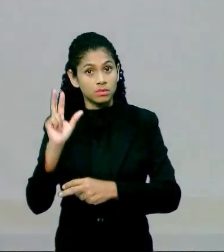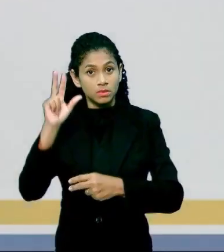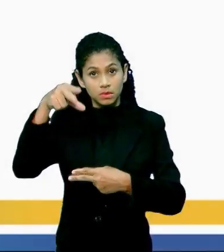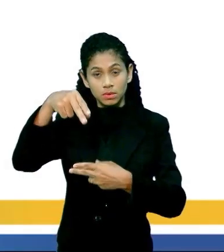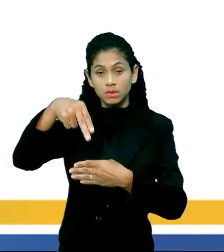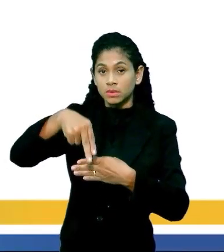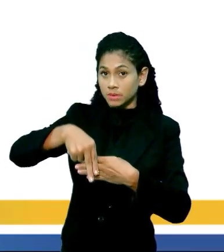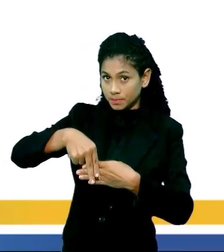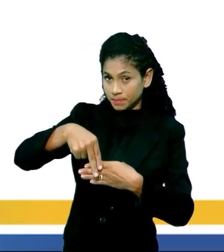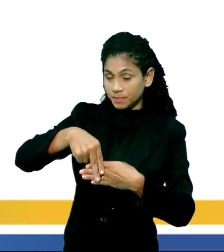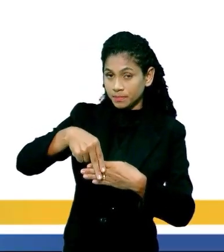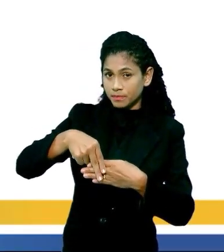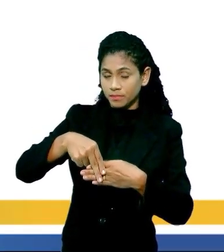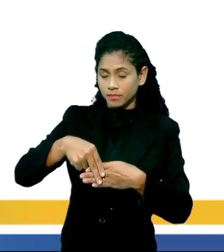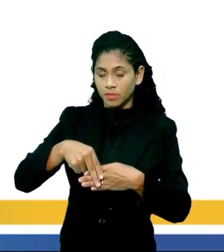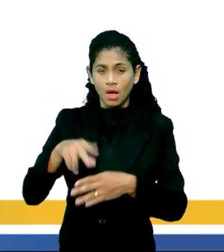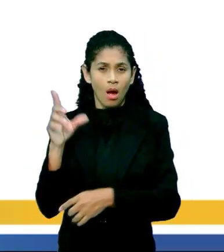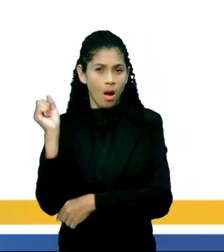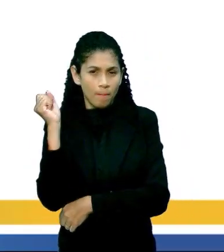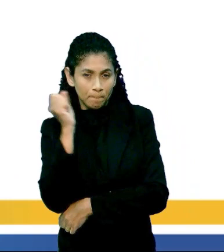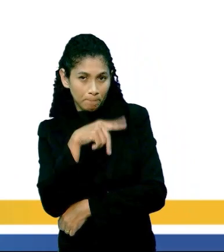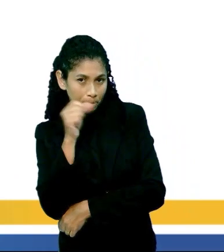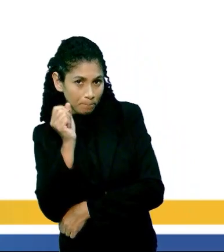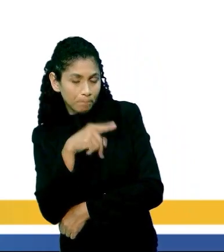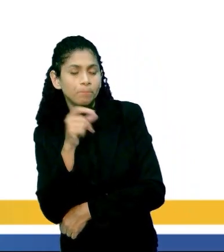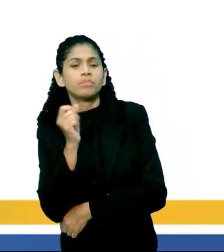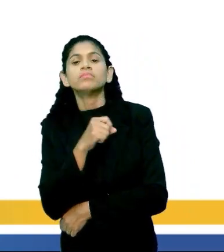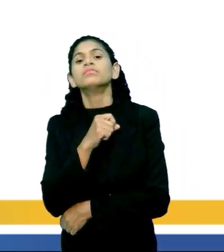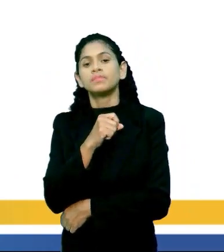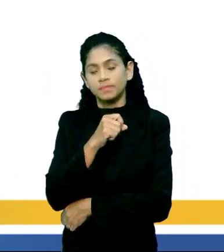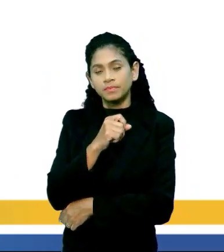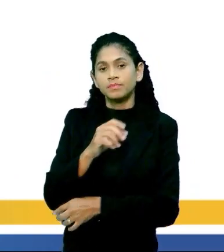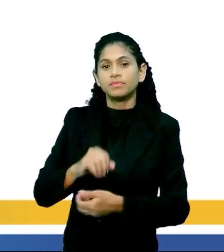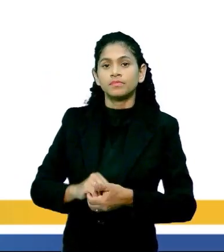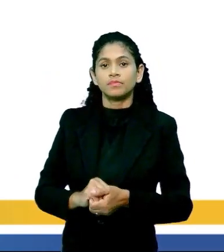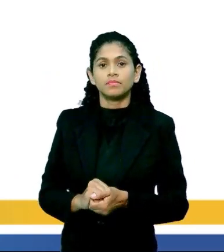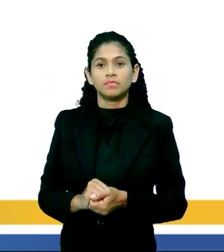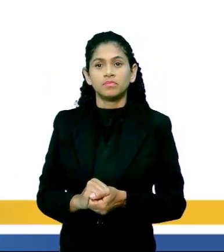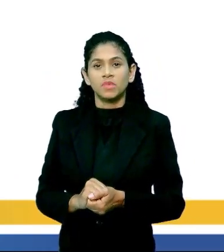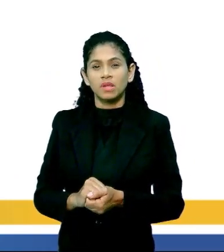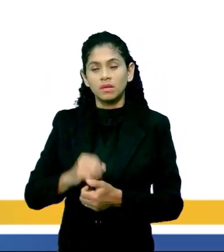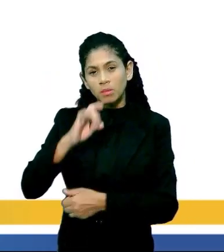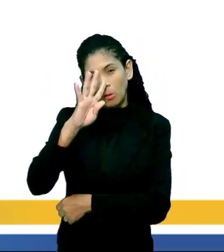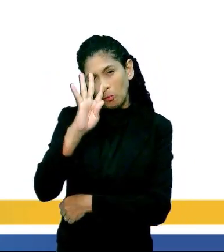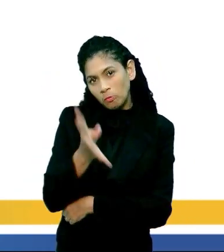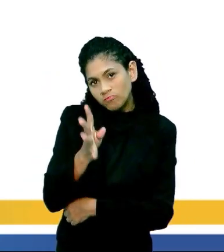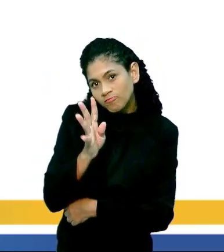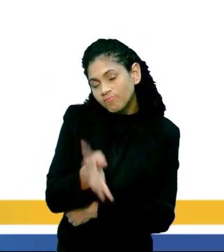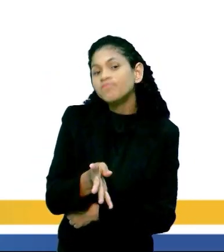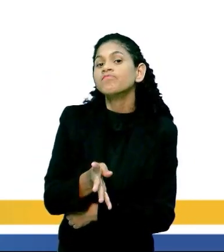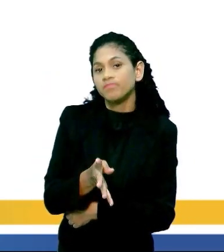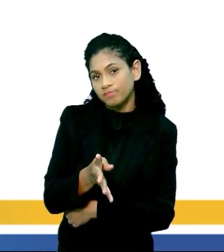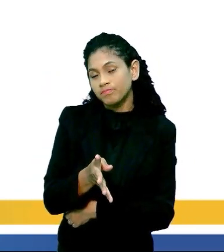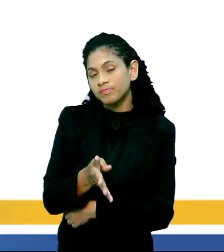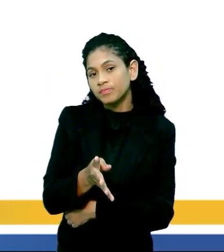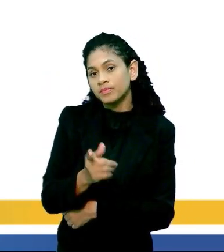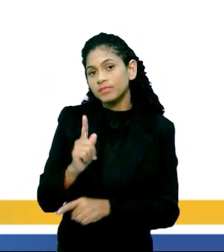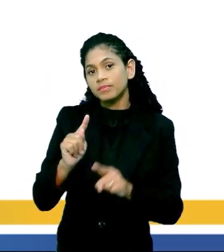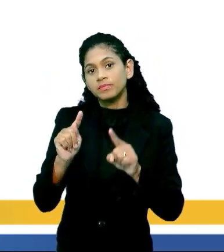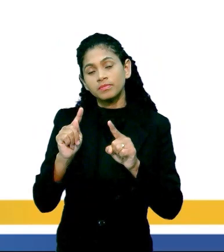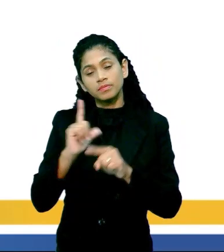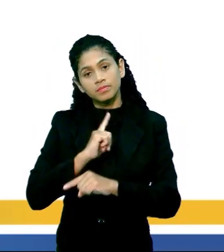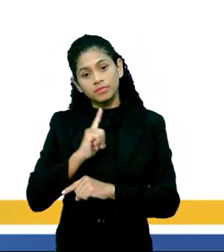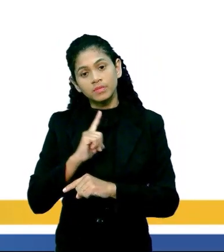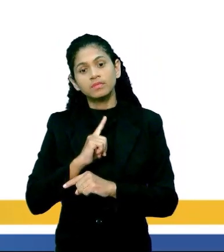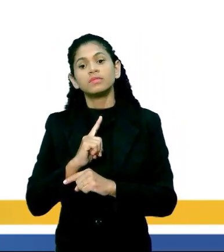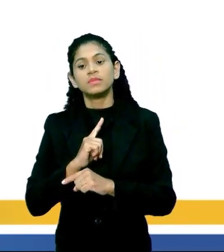sátira é trazer algo engraçado e a partir desse algo engraçado, uma crítica. Então, a gente tem as cantigas de